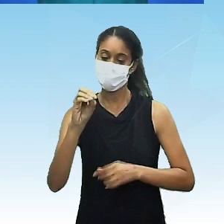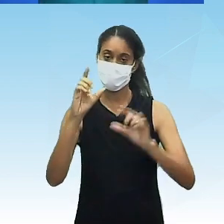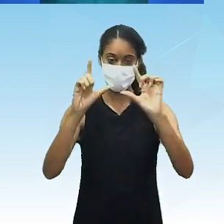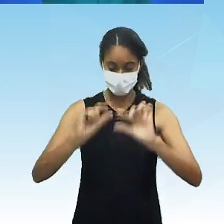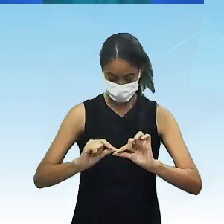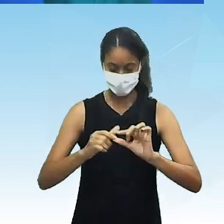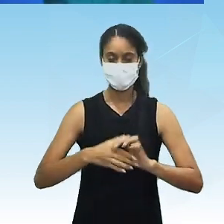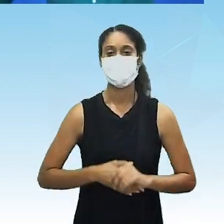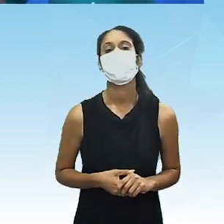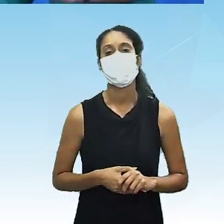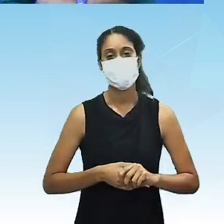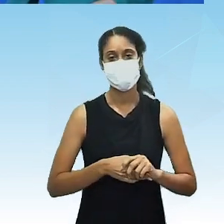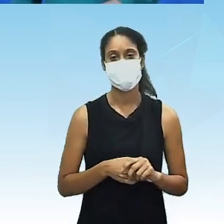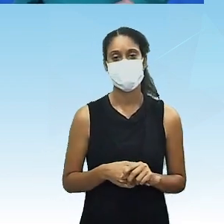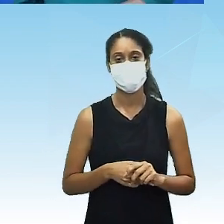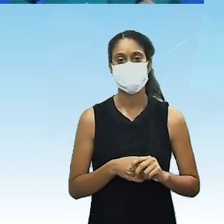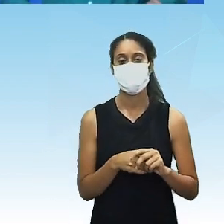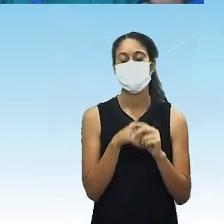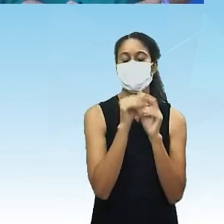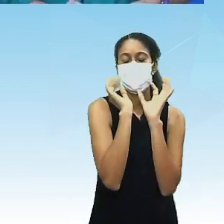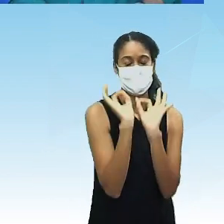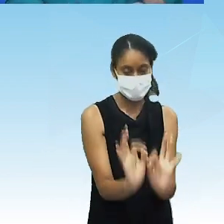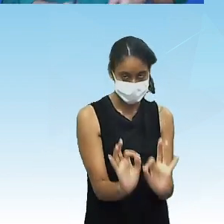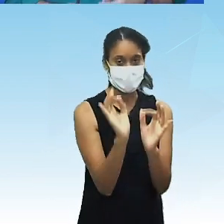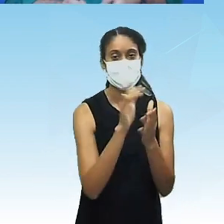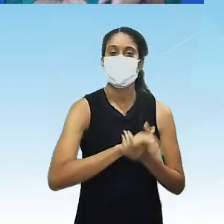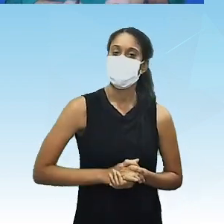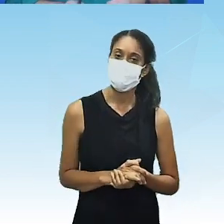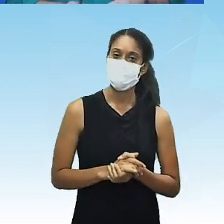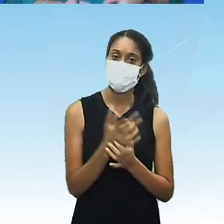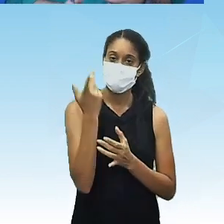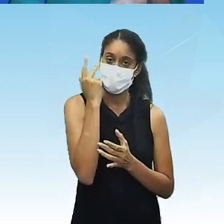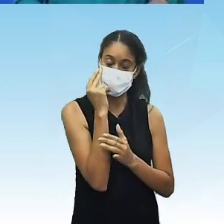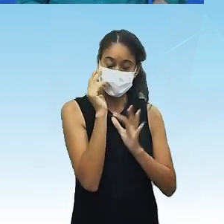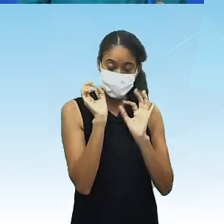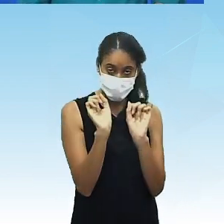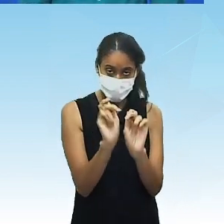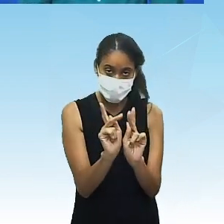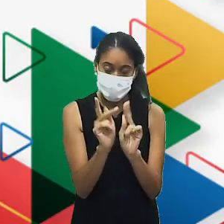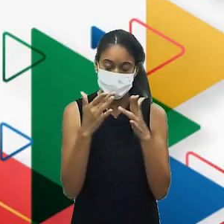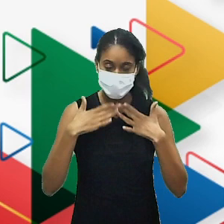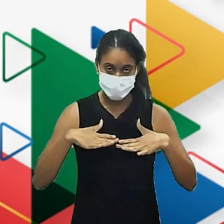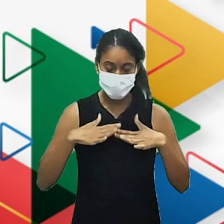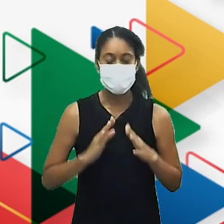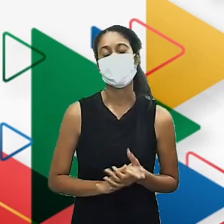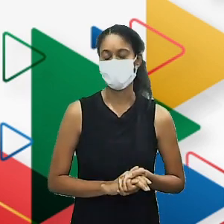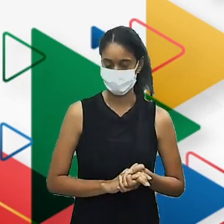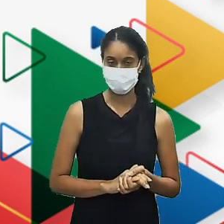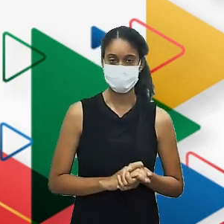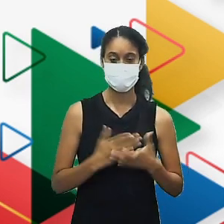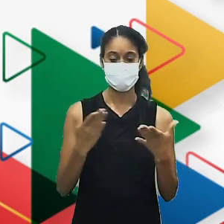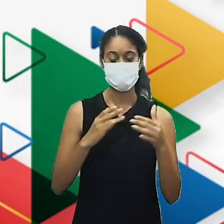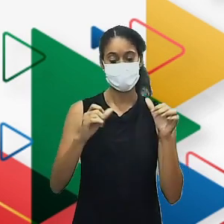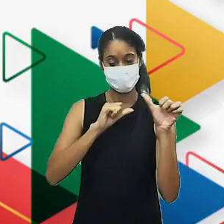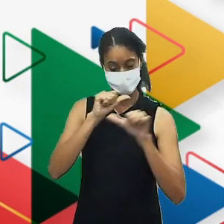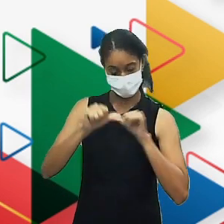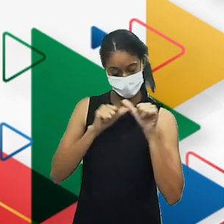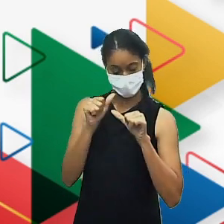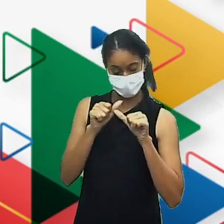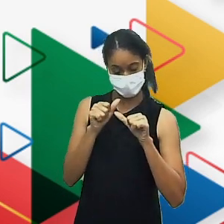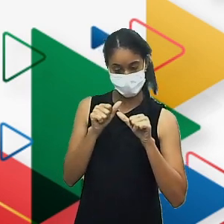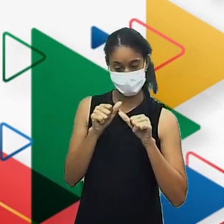nisso. Redução, reduzir o valor da carga. Certo, pessoal? Tranquilo aí. Então aqui eu tenho, ó, transformação, minério de ferro,